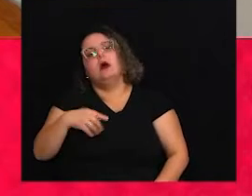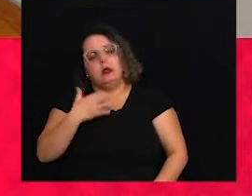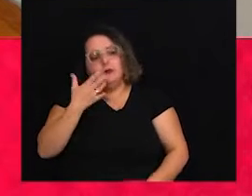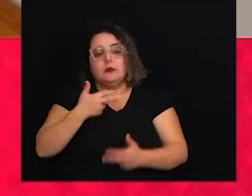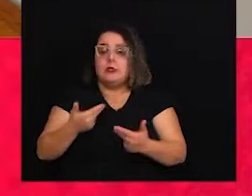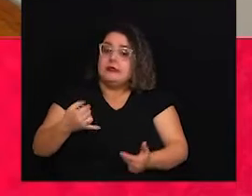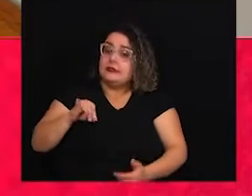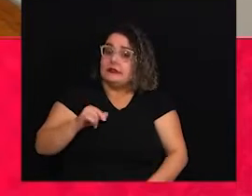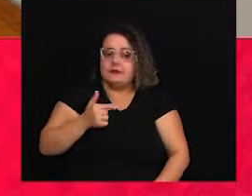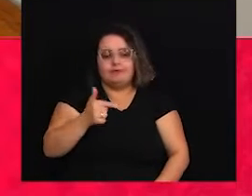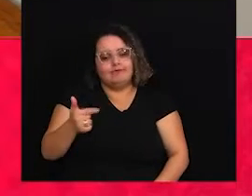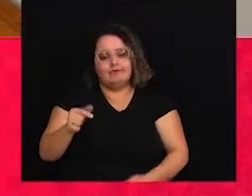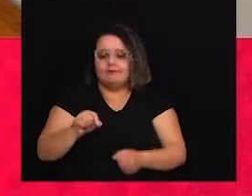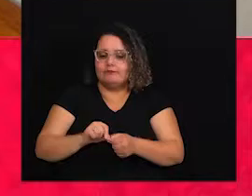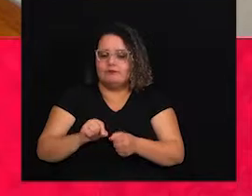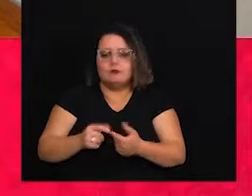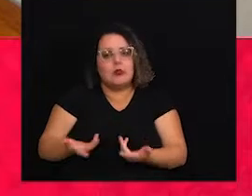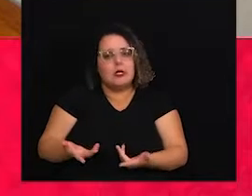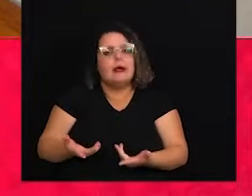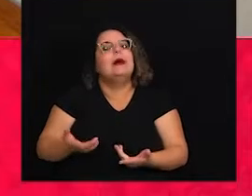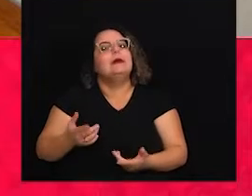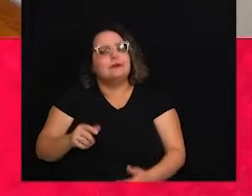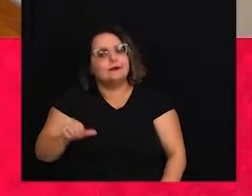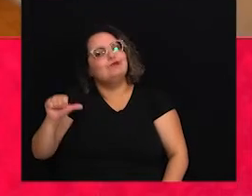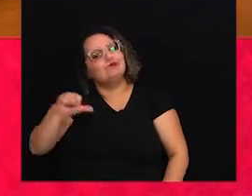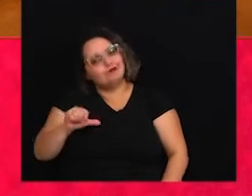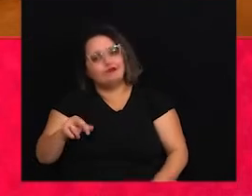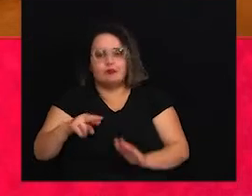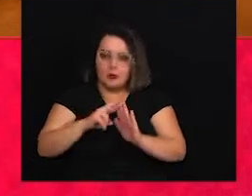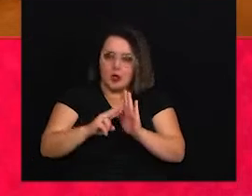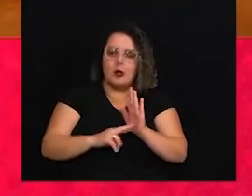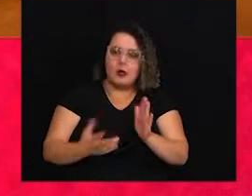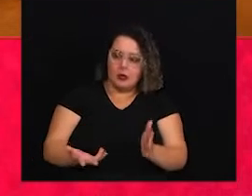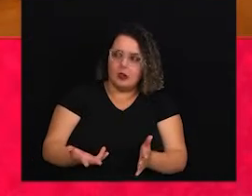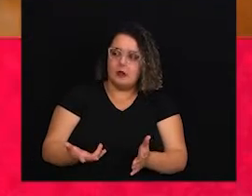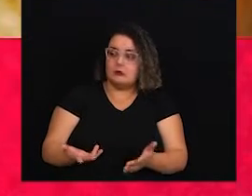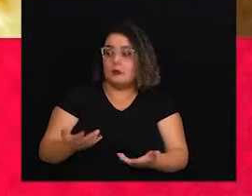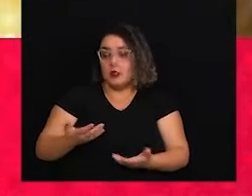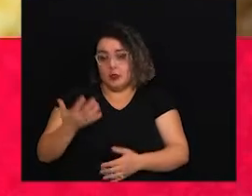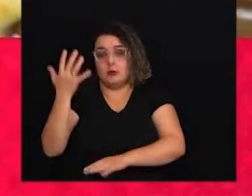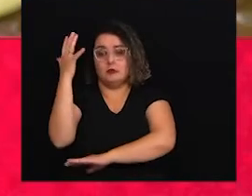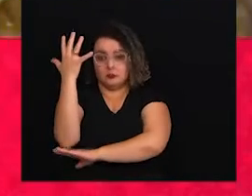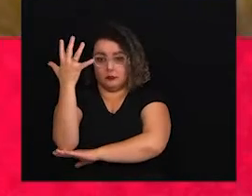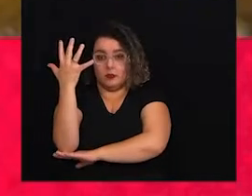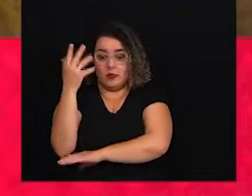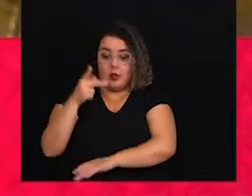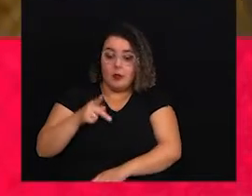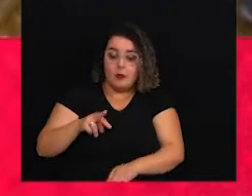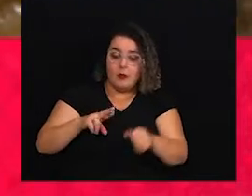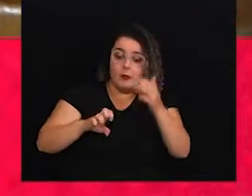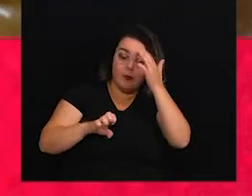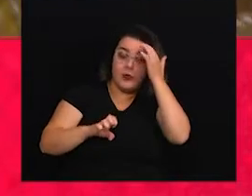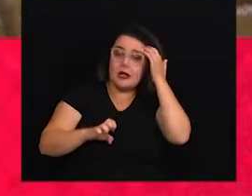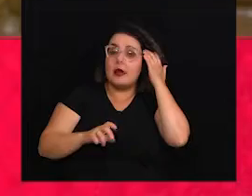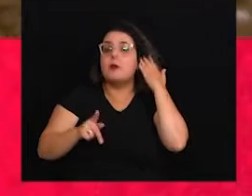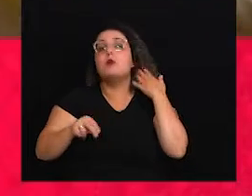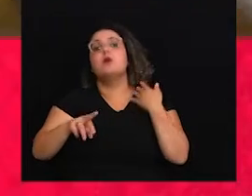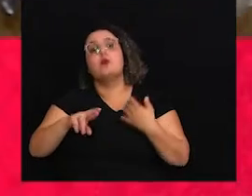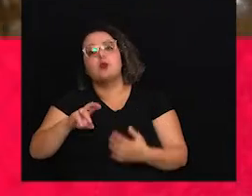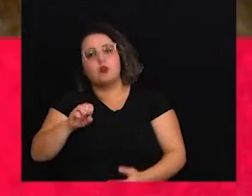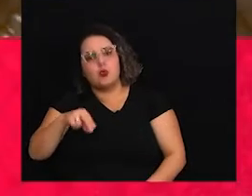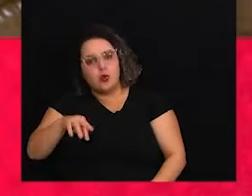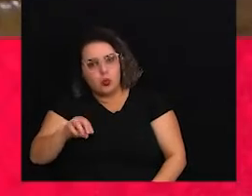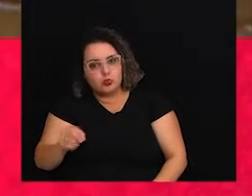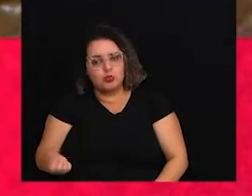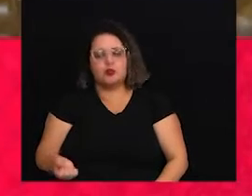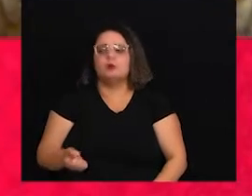Da fruta. E se não fizer isso... Ok. Aí nós temos, então, o nosso abacaxi já pré... Já pré-pronto, né?